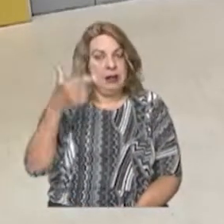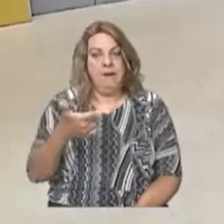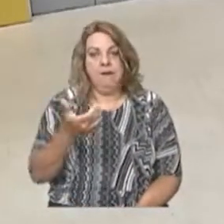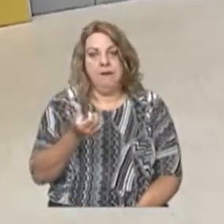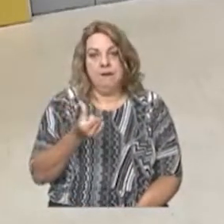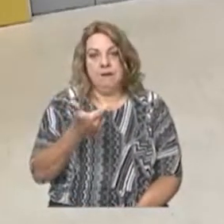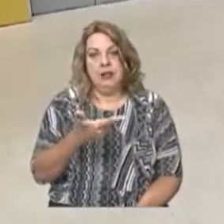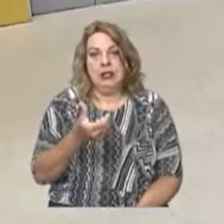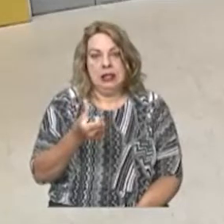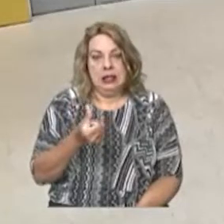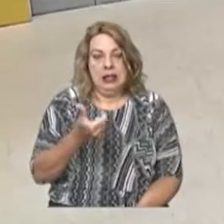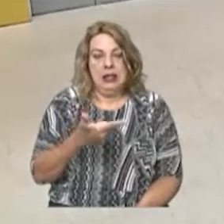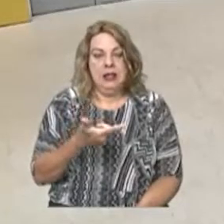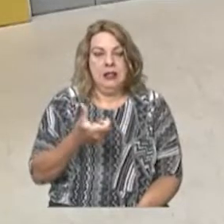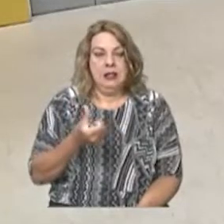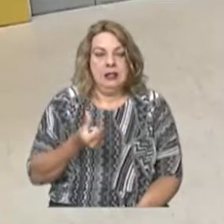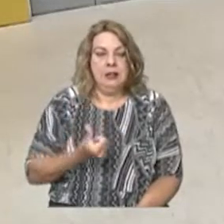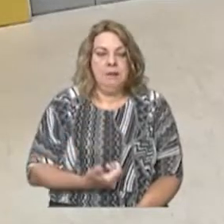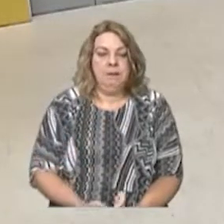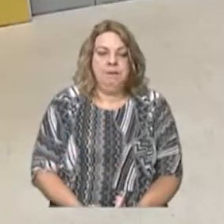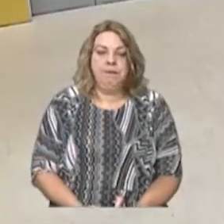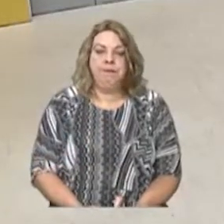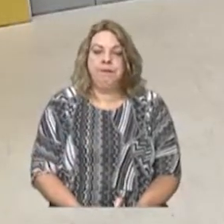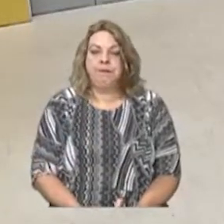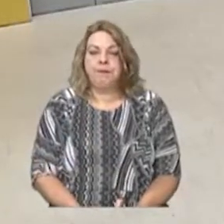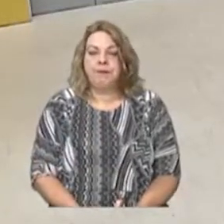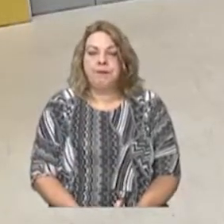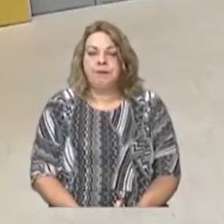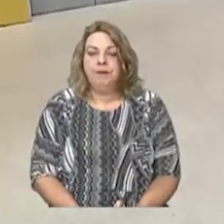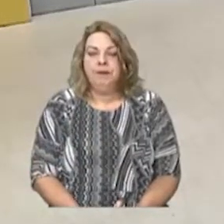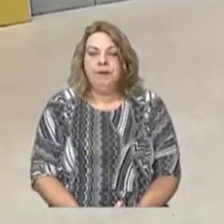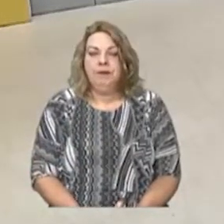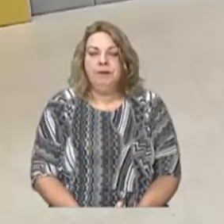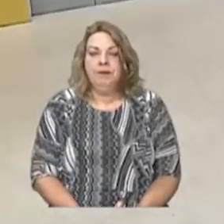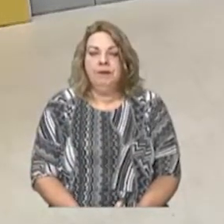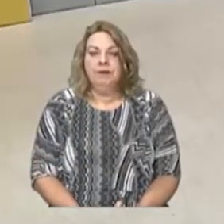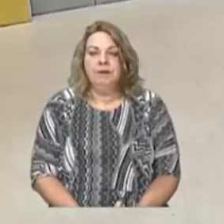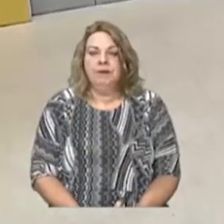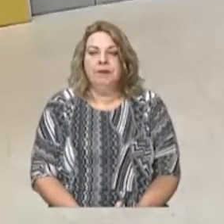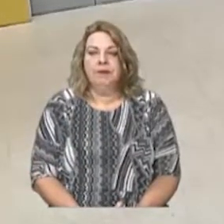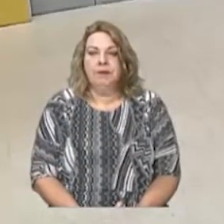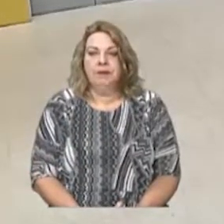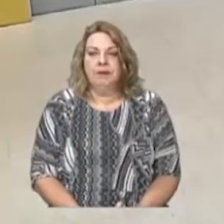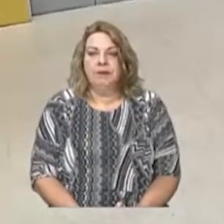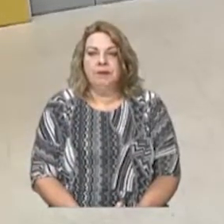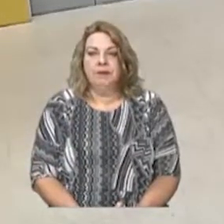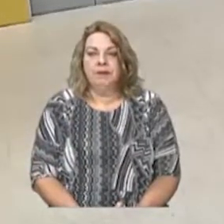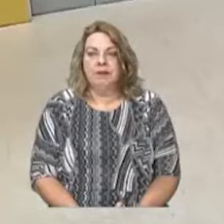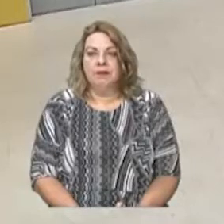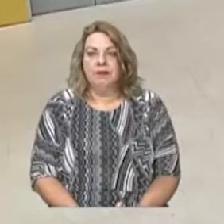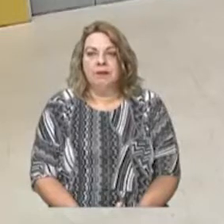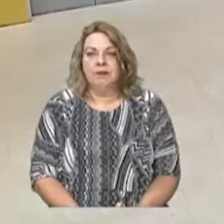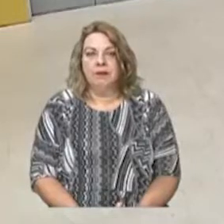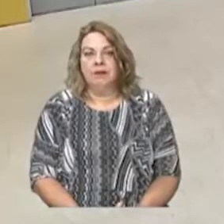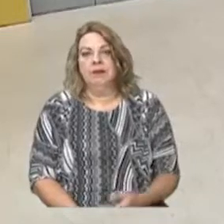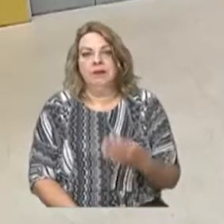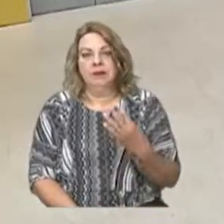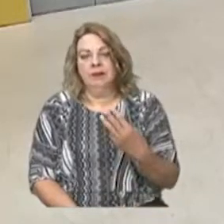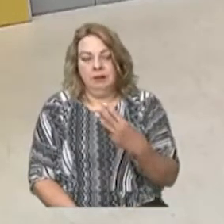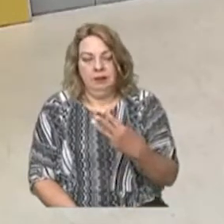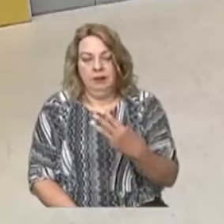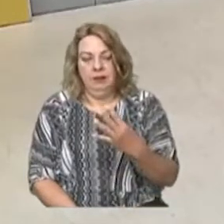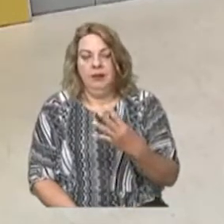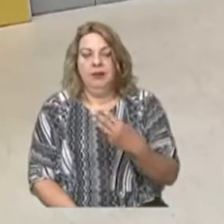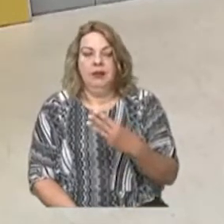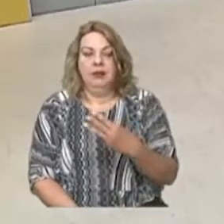26, marque aí 26. Minha gente, a turma tá sintonizada, marcou 26, tem